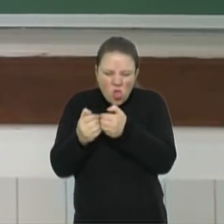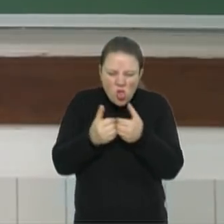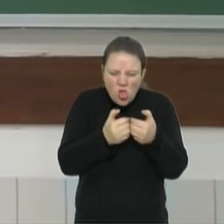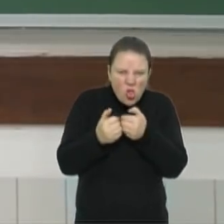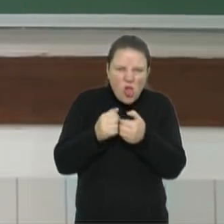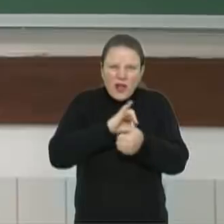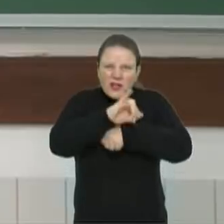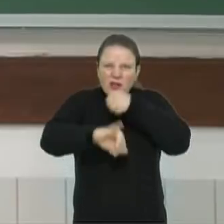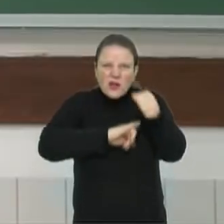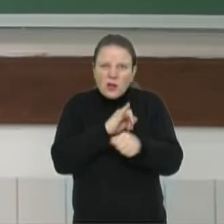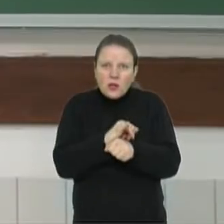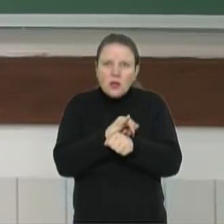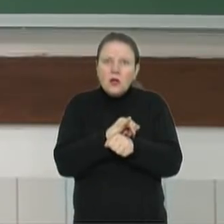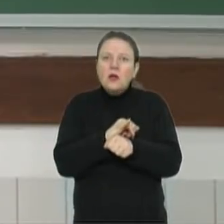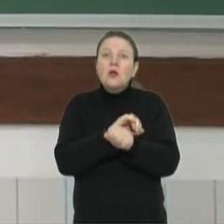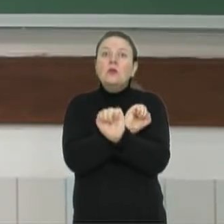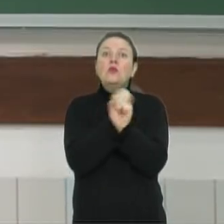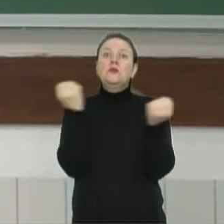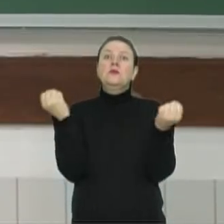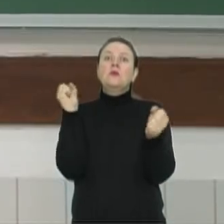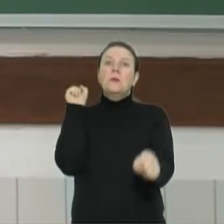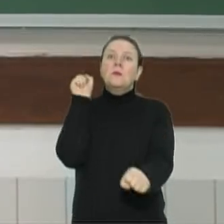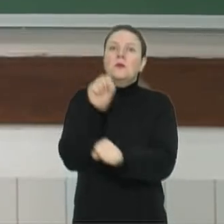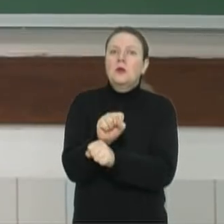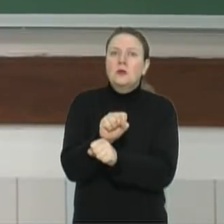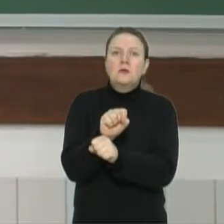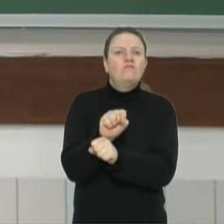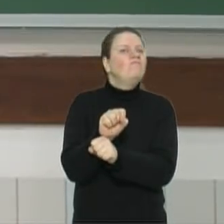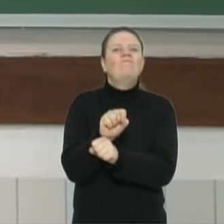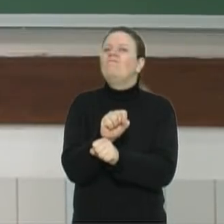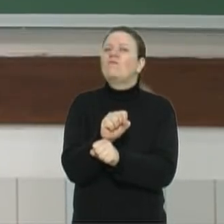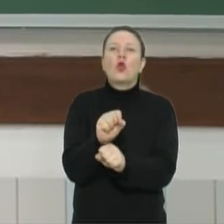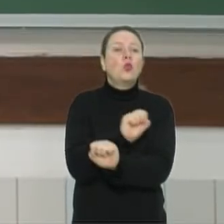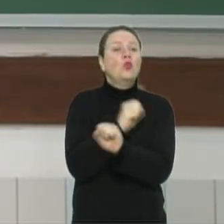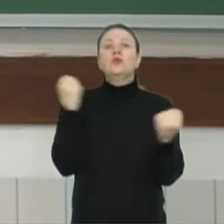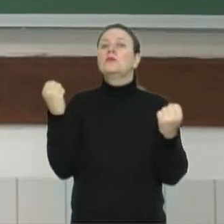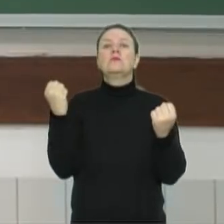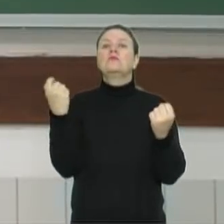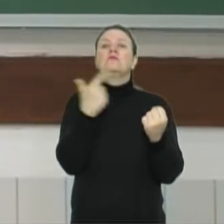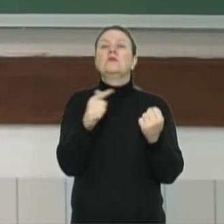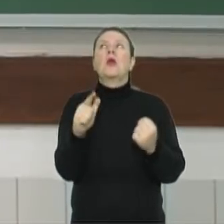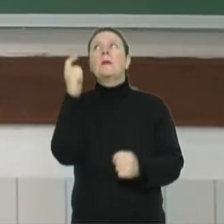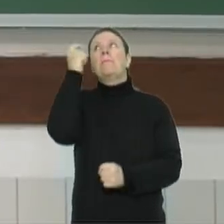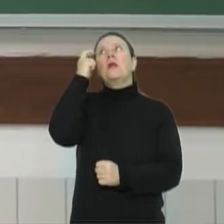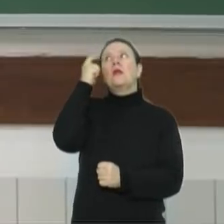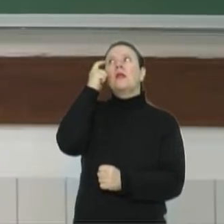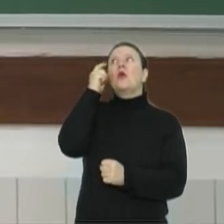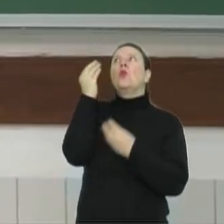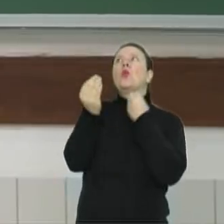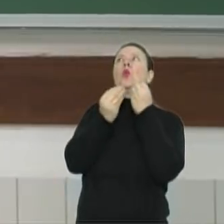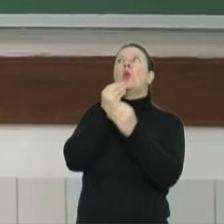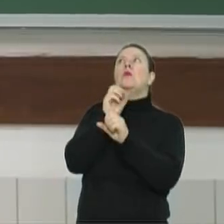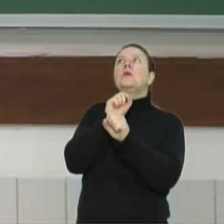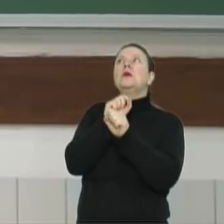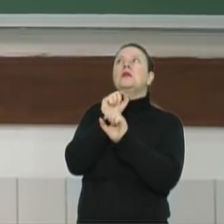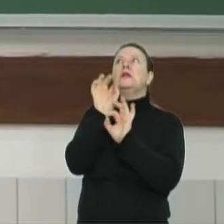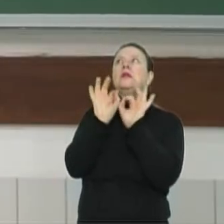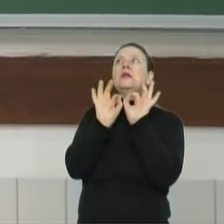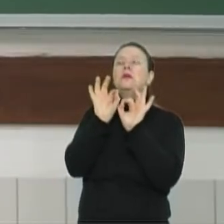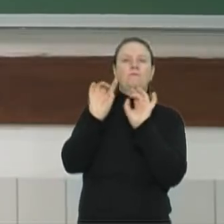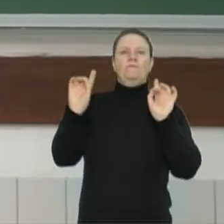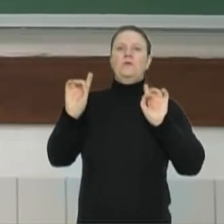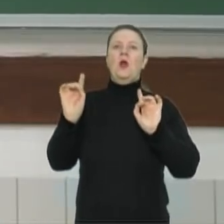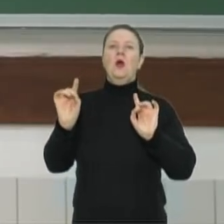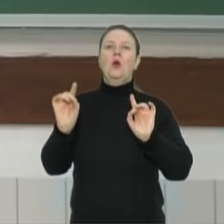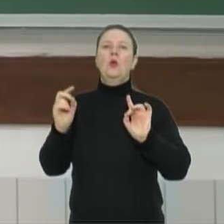online, onde não tem como pausar. Não tem como, né, apertar o pause ali, parar o jogo, pensar como é que eu vou agir, qual a melhor ação que eu tenho que ter agora. Não